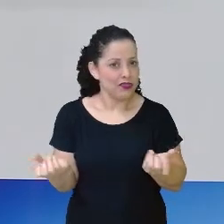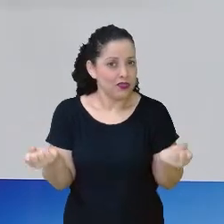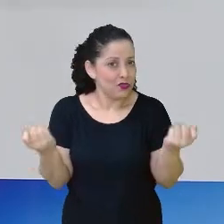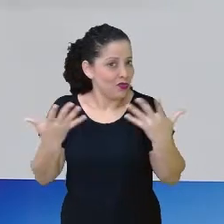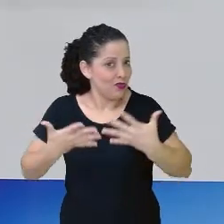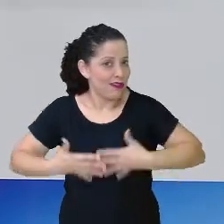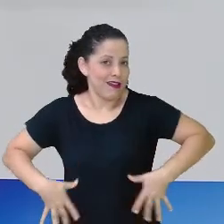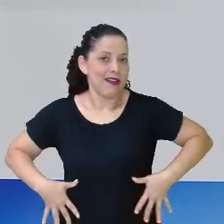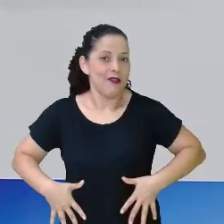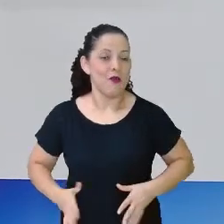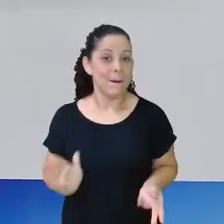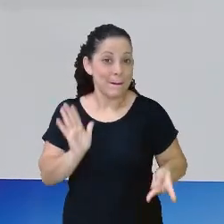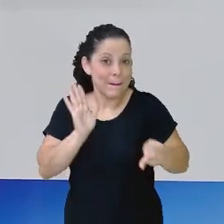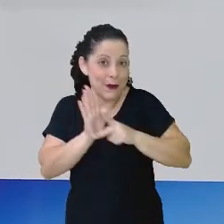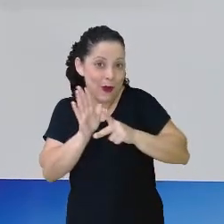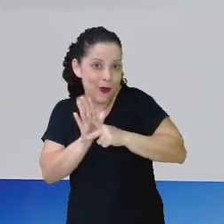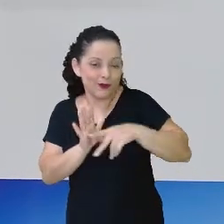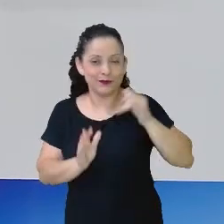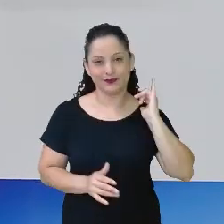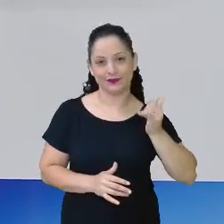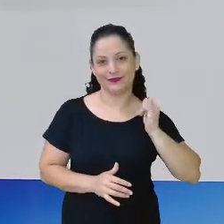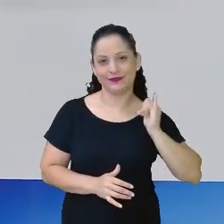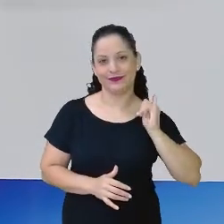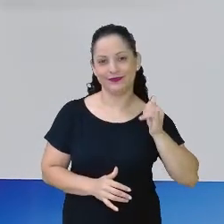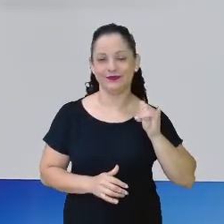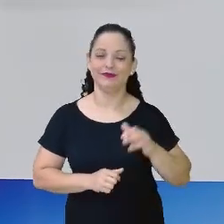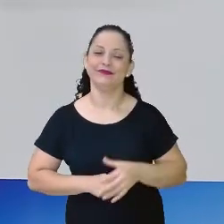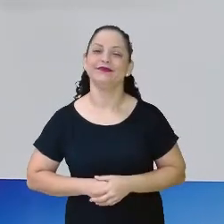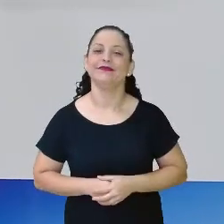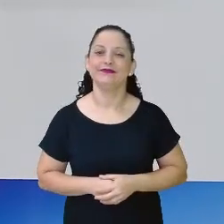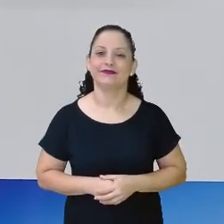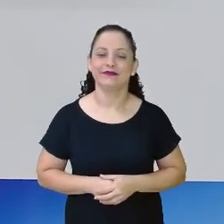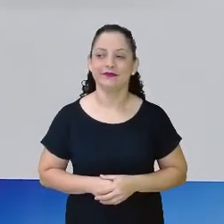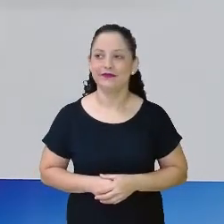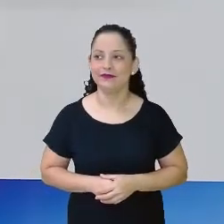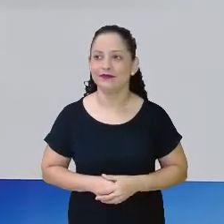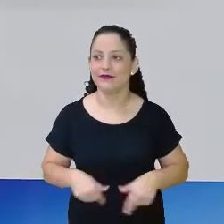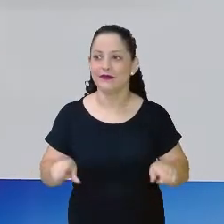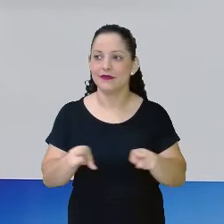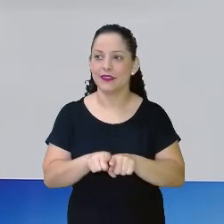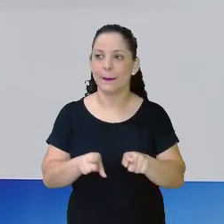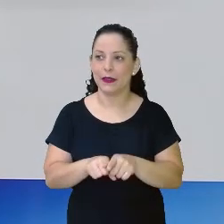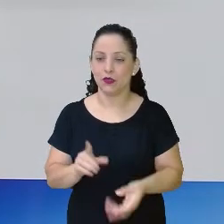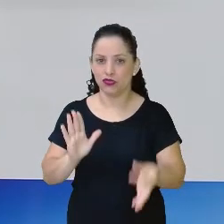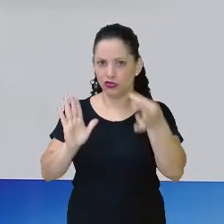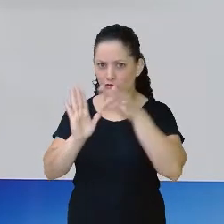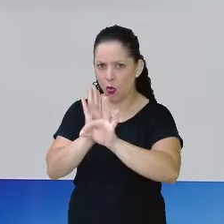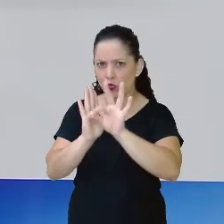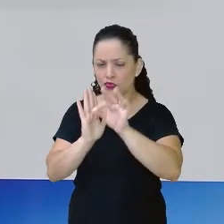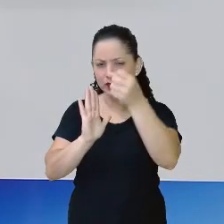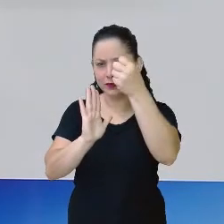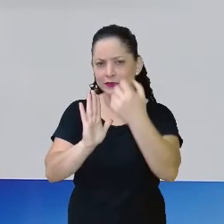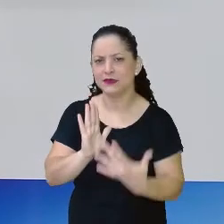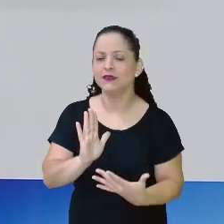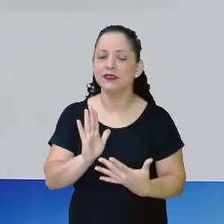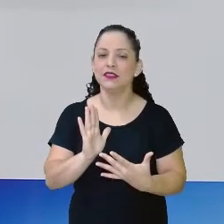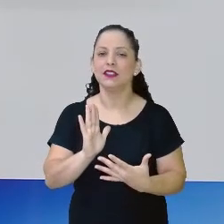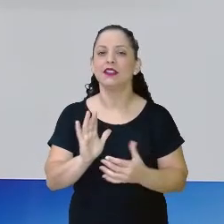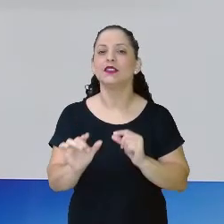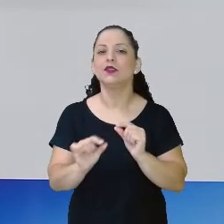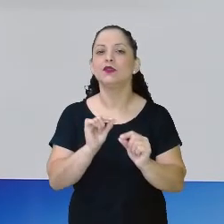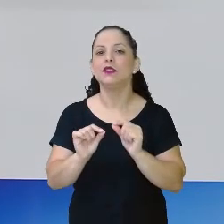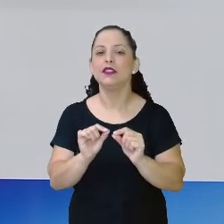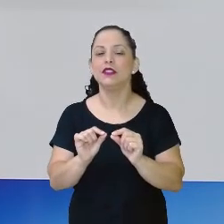já espera, porque faz parte desse gênero textual. Um dos primeiros escritores apontados como autor de conto